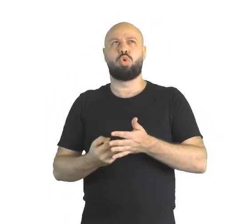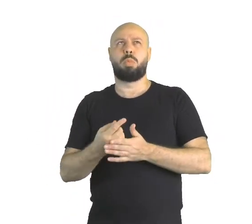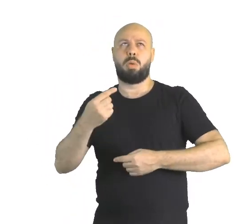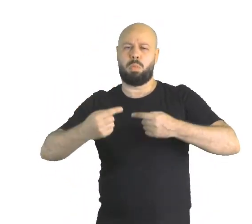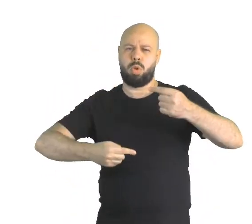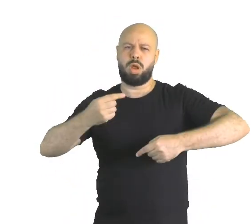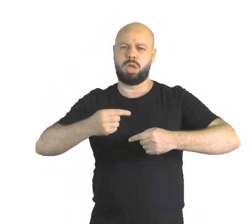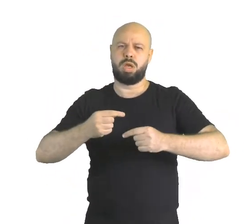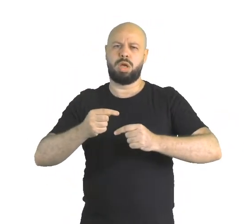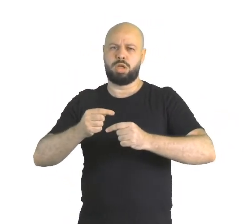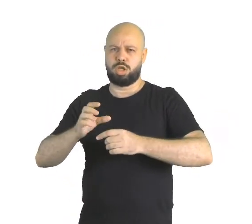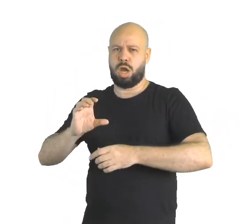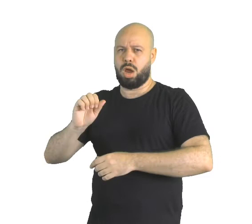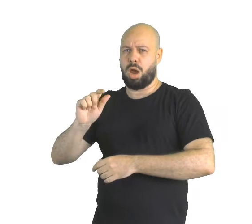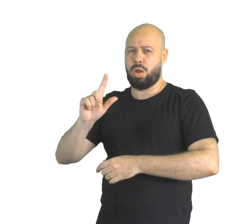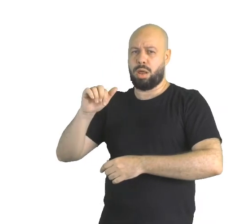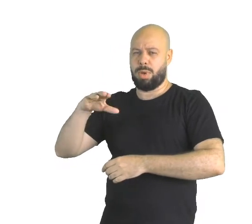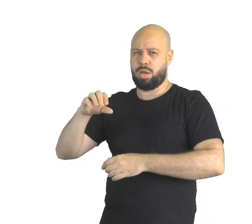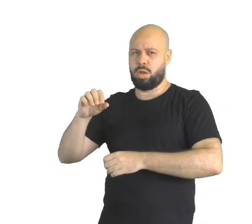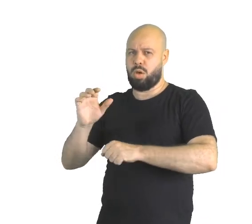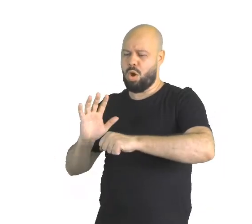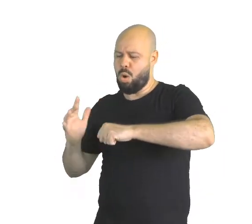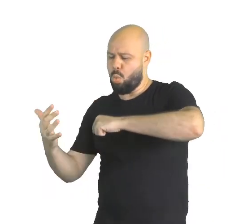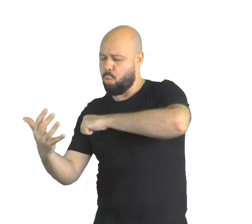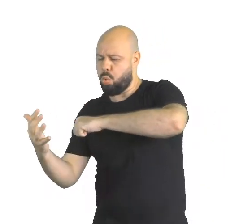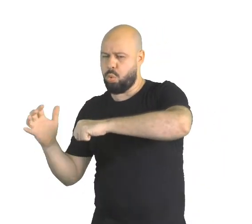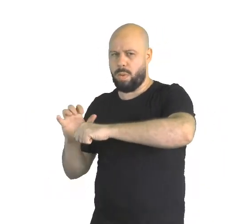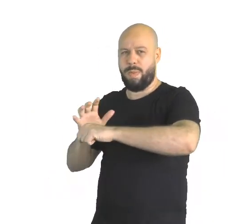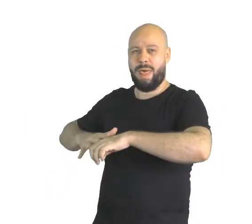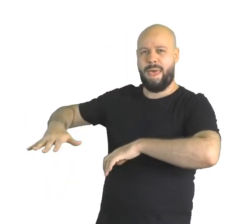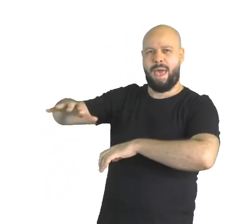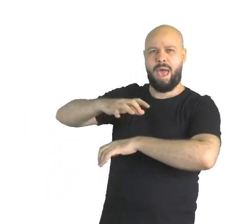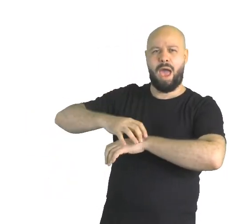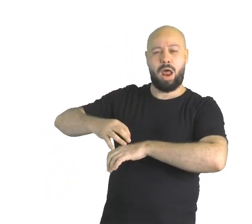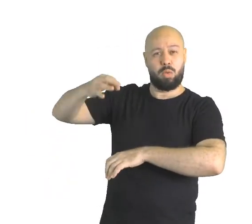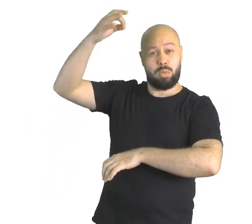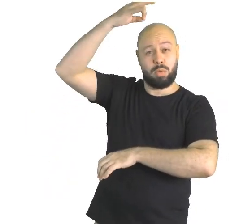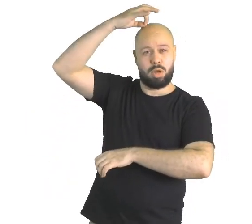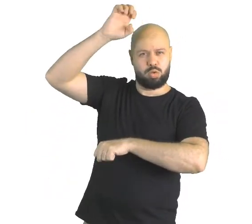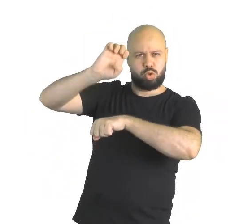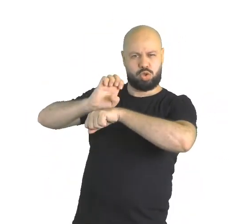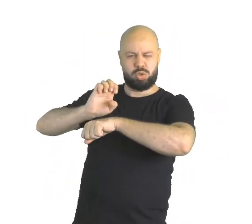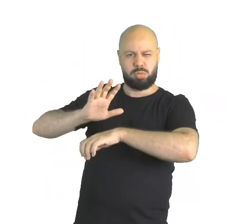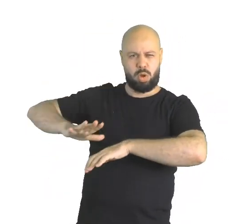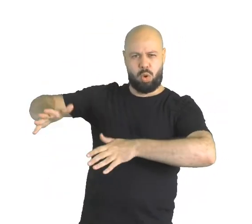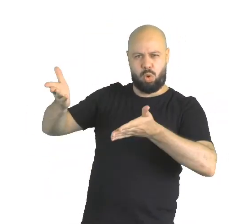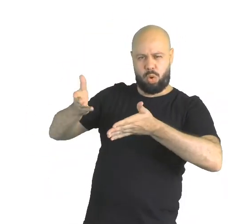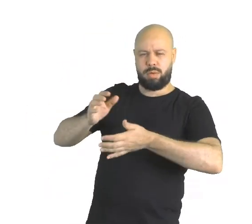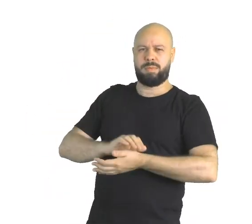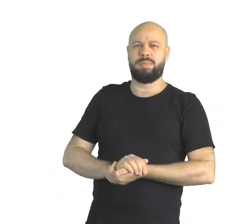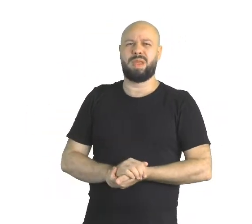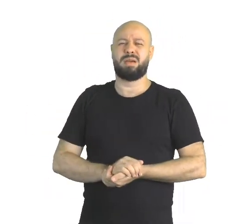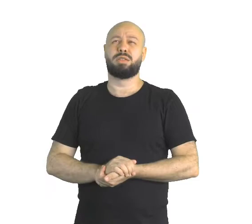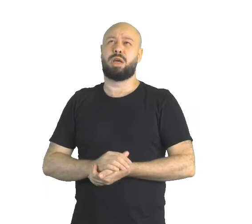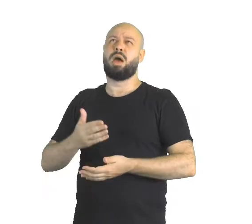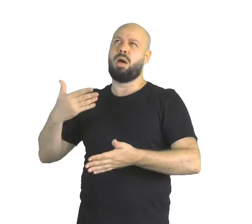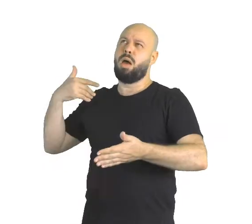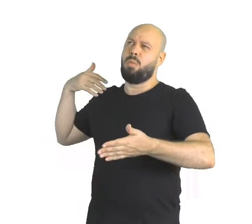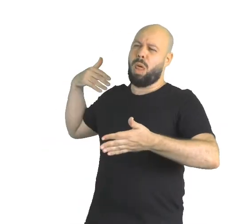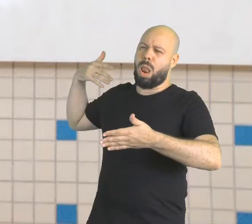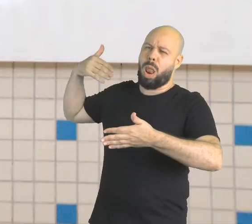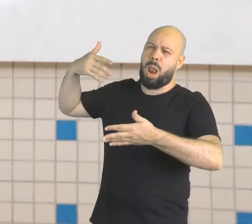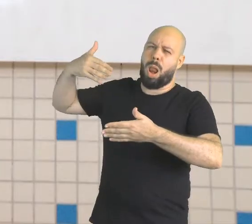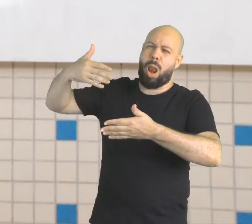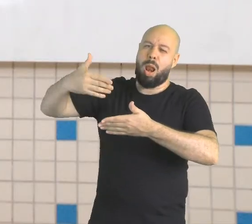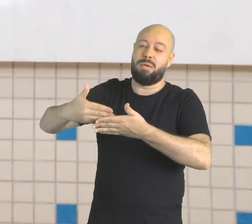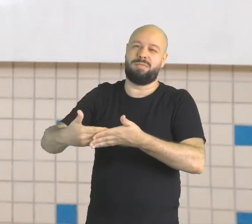de aldeamento próximo ao estado do Espírito Santo. Essa política de aldeamento já vinha desde a época colonial, mas agora